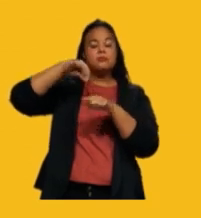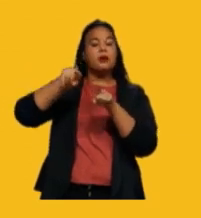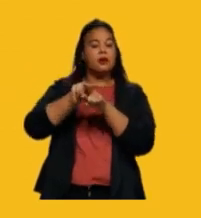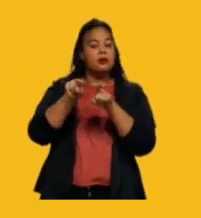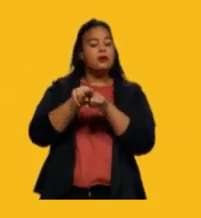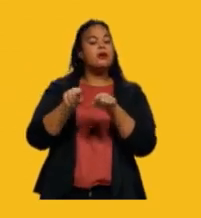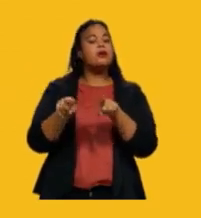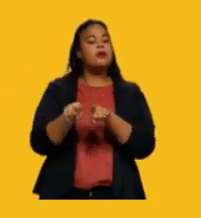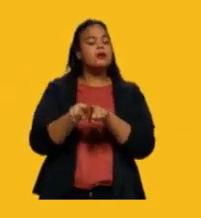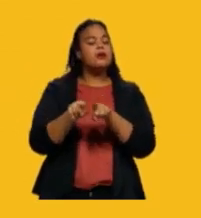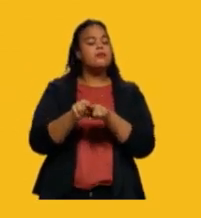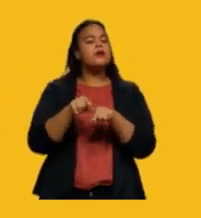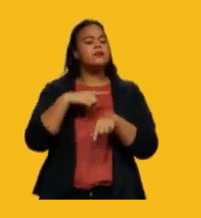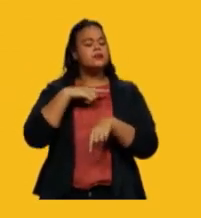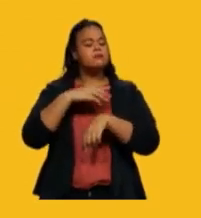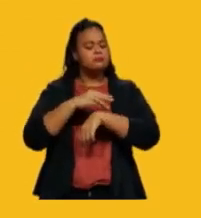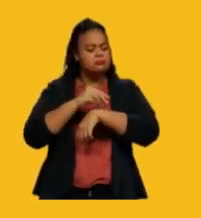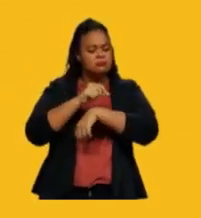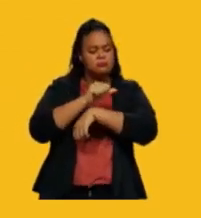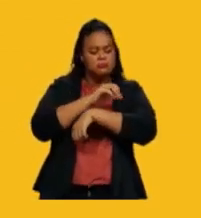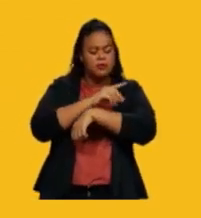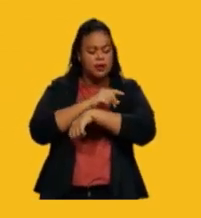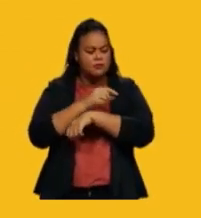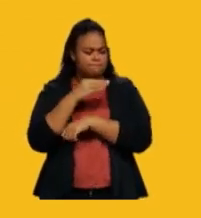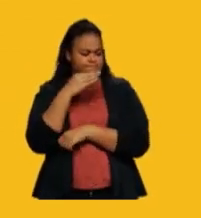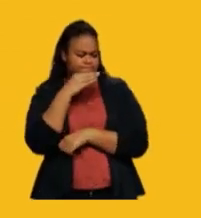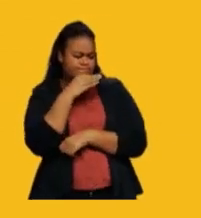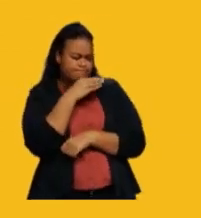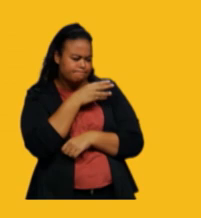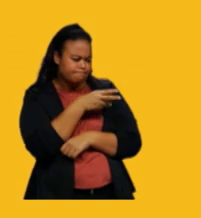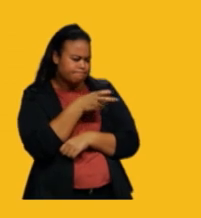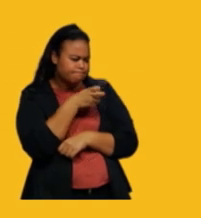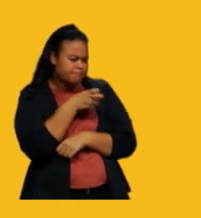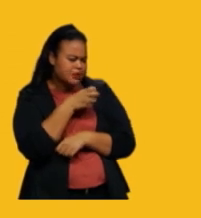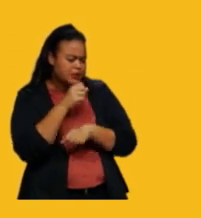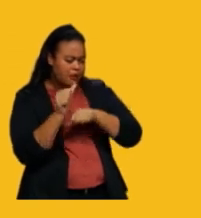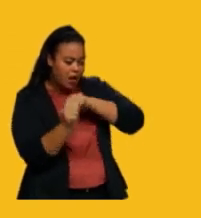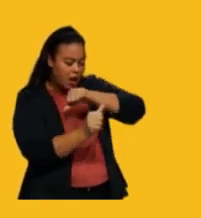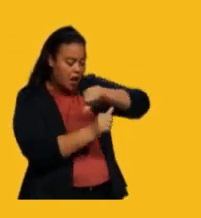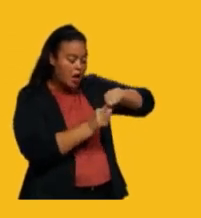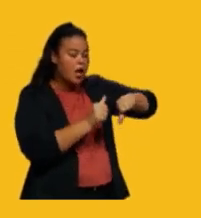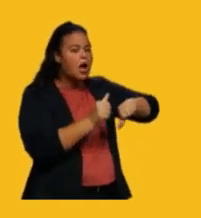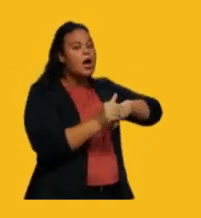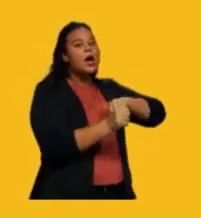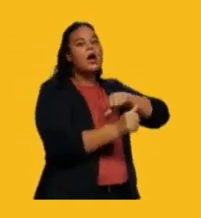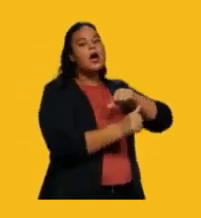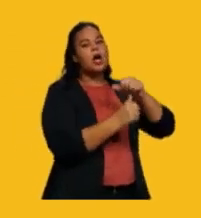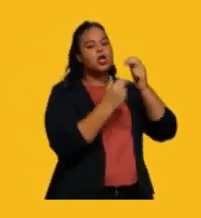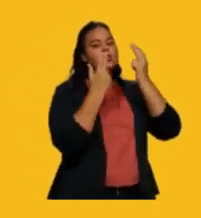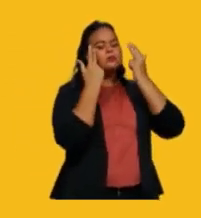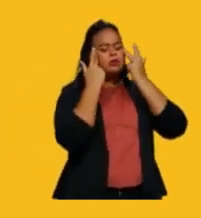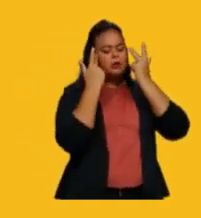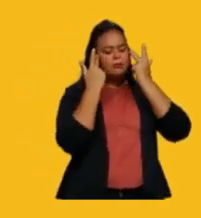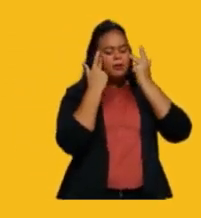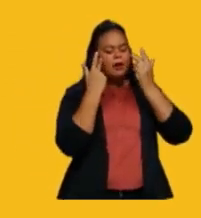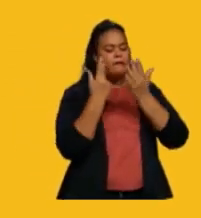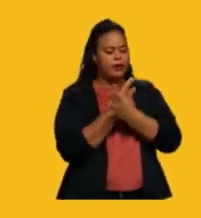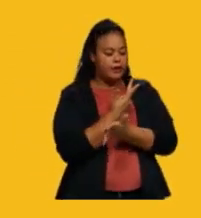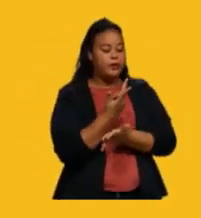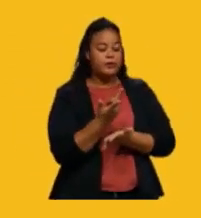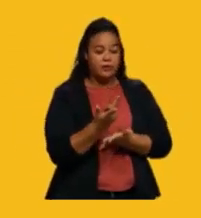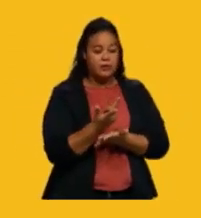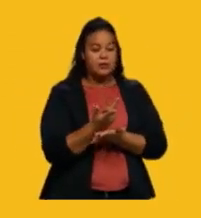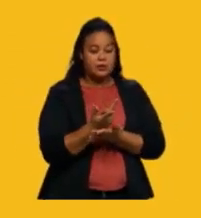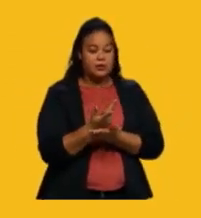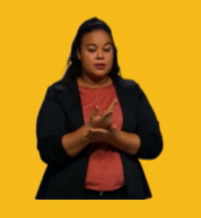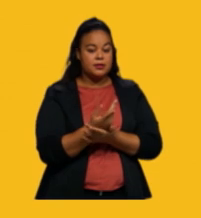e ela percebe que o organismo dela está passando por mudanças, está passando por modificação. Algo